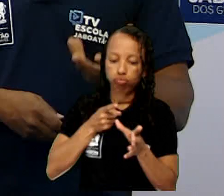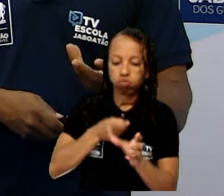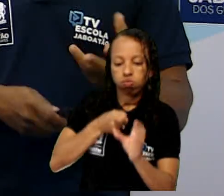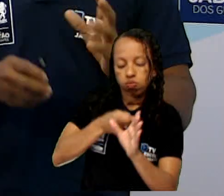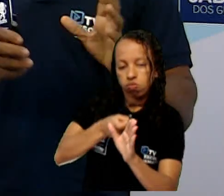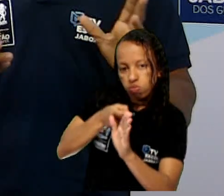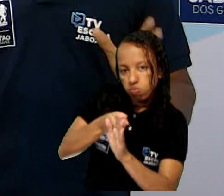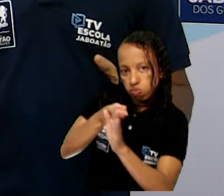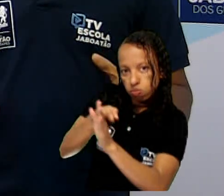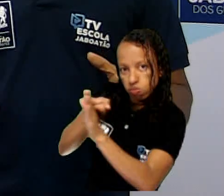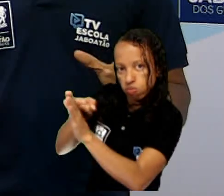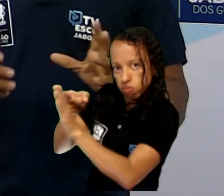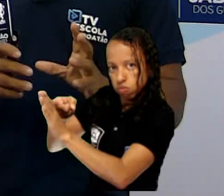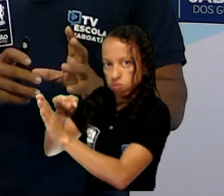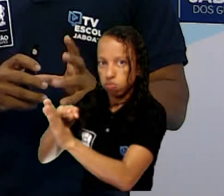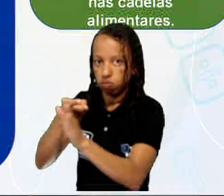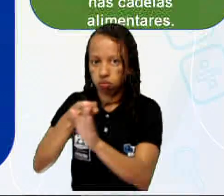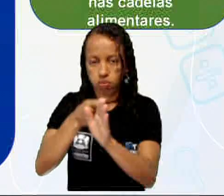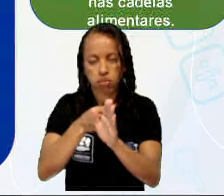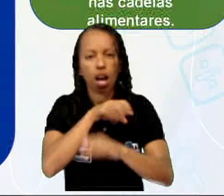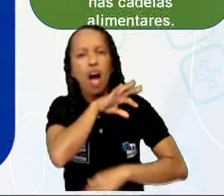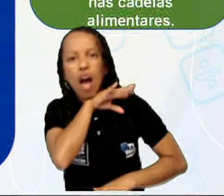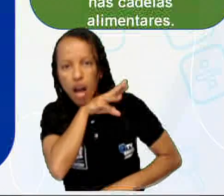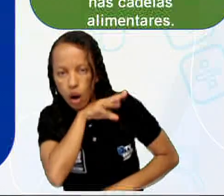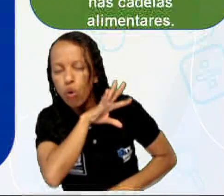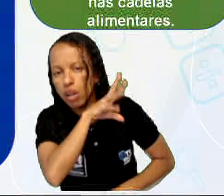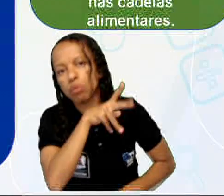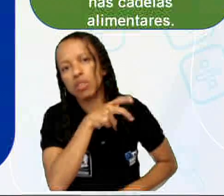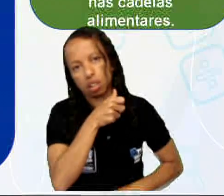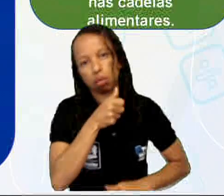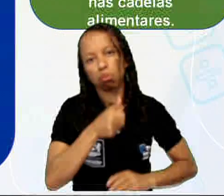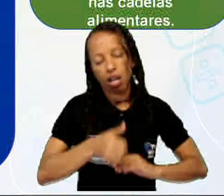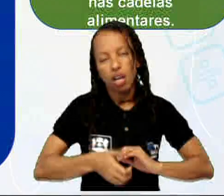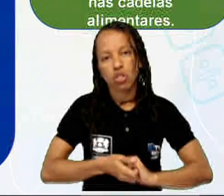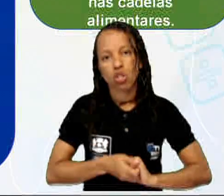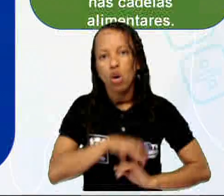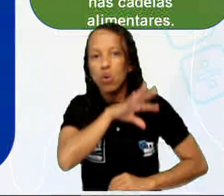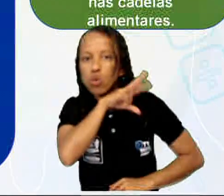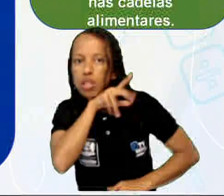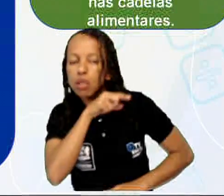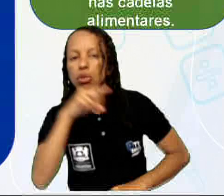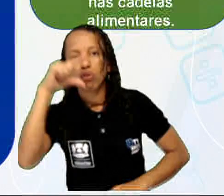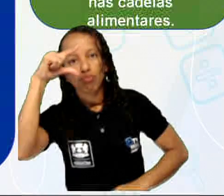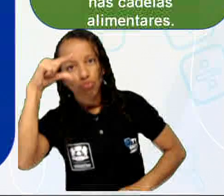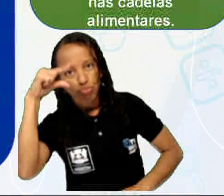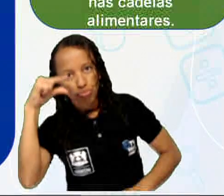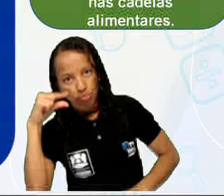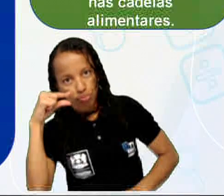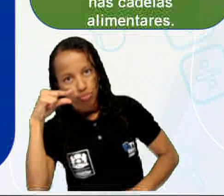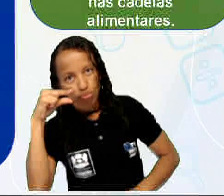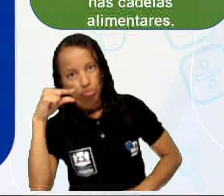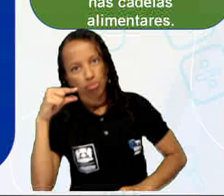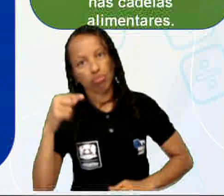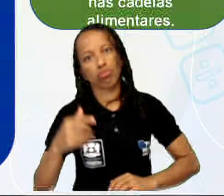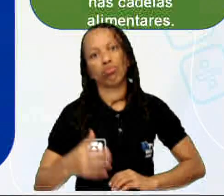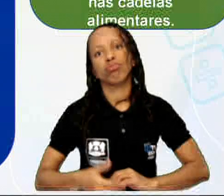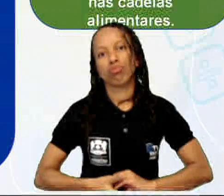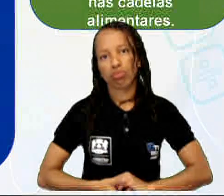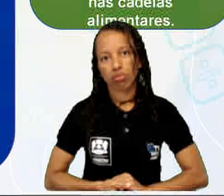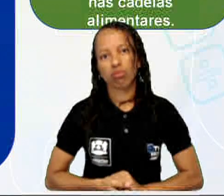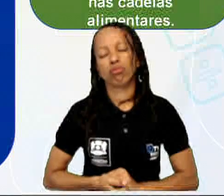os animais, quando se caça, os animais que dependem um do outro, vai haver diminuição de animais